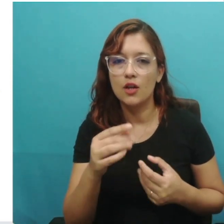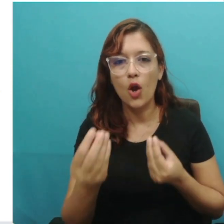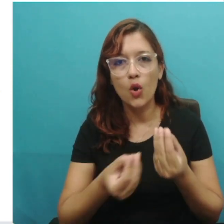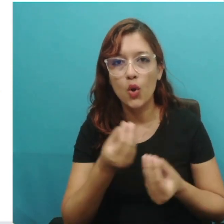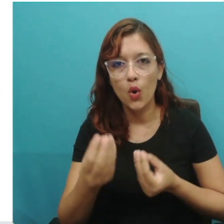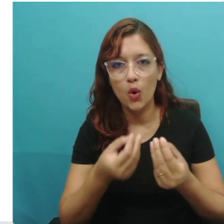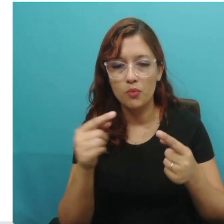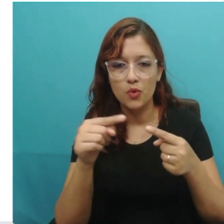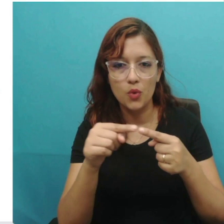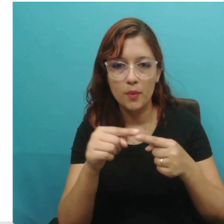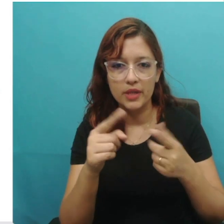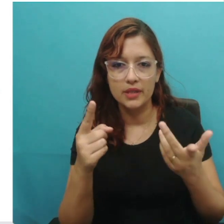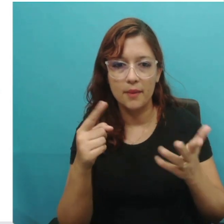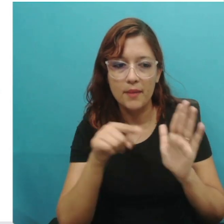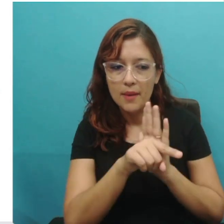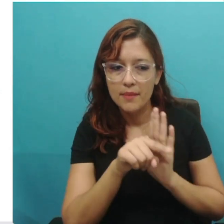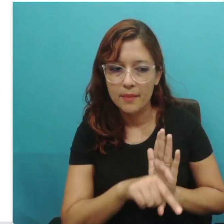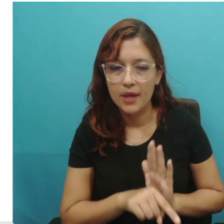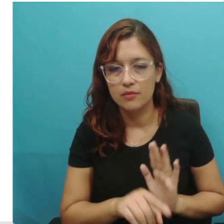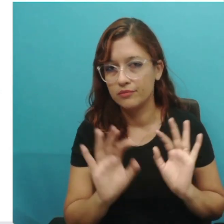Entendeu?